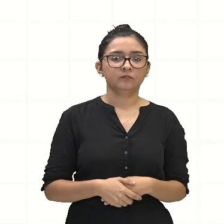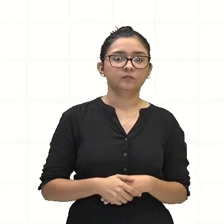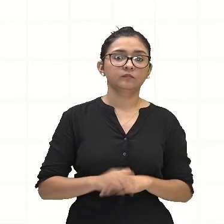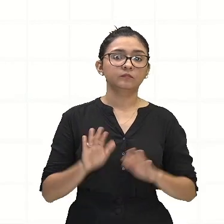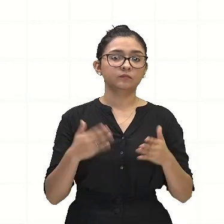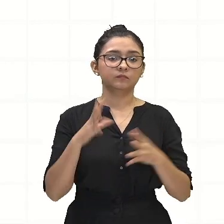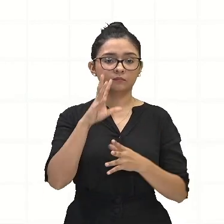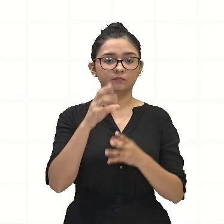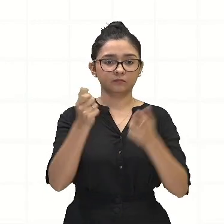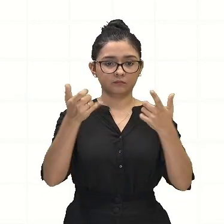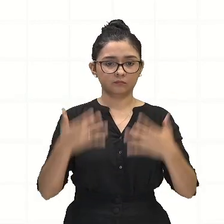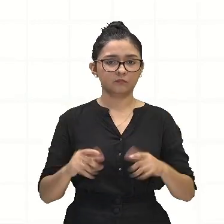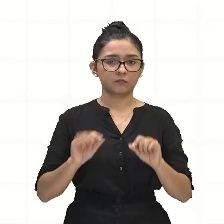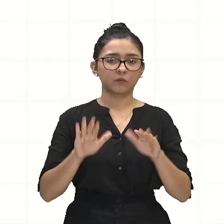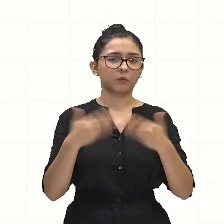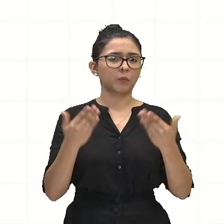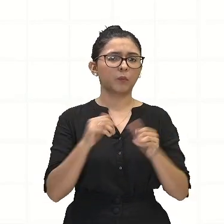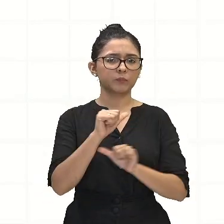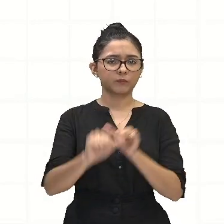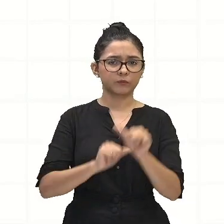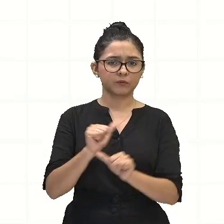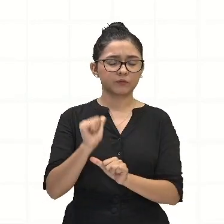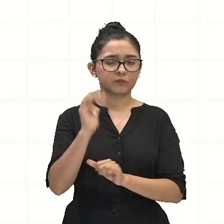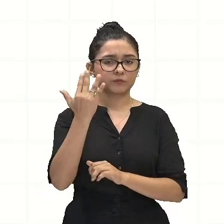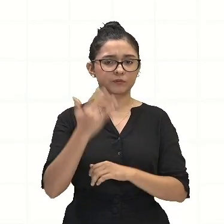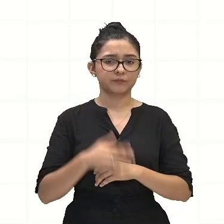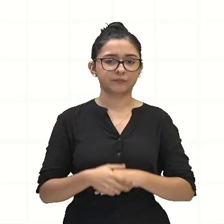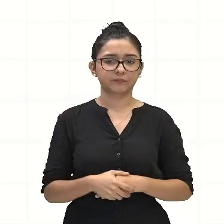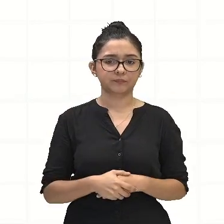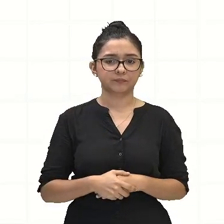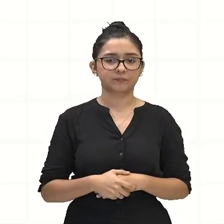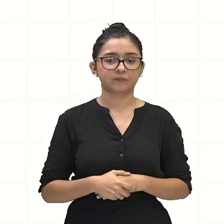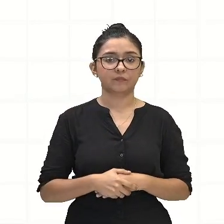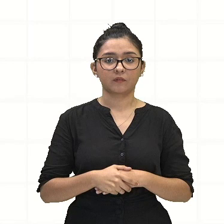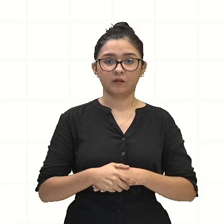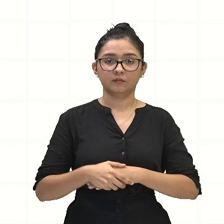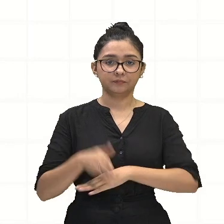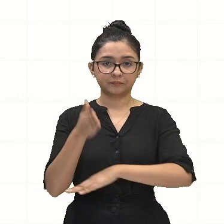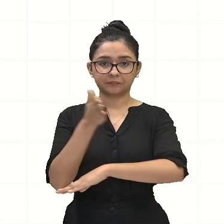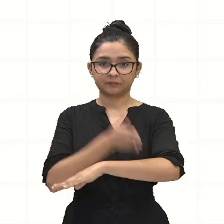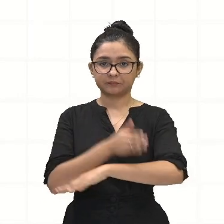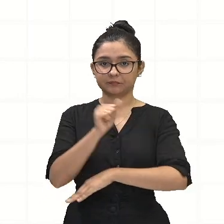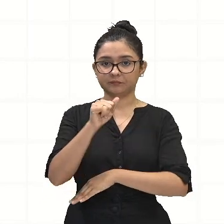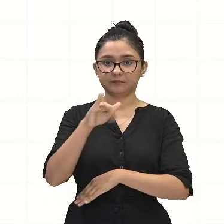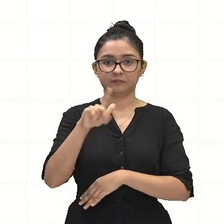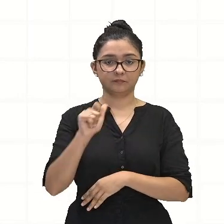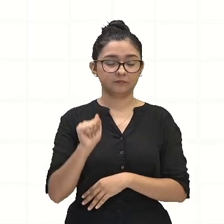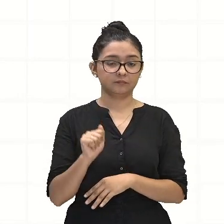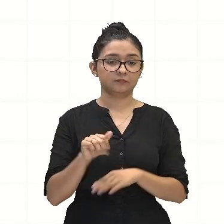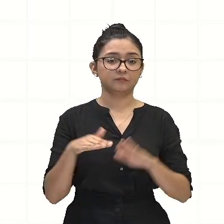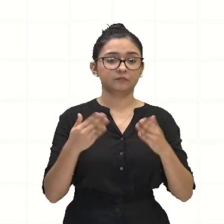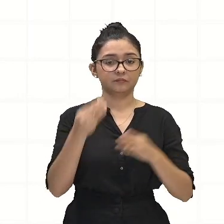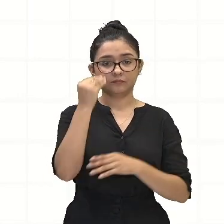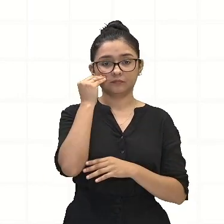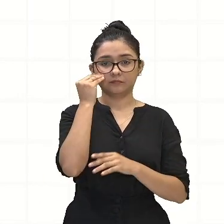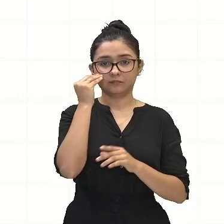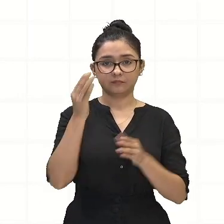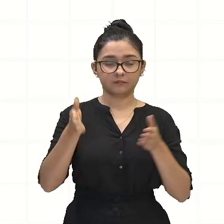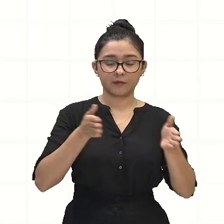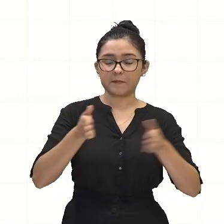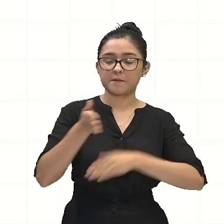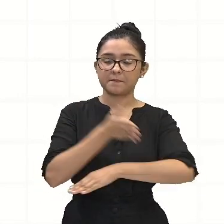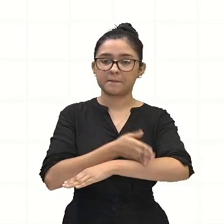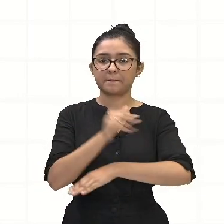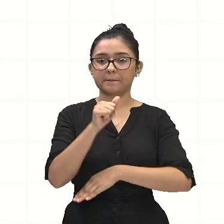está falando que mudanças ocorreram na Baixa Idade Média. Bom, a gente vai observar na Baixa Idade